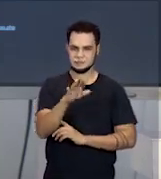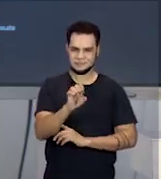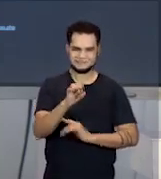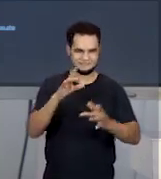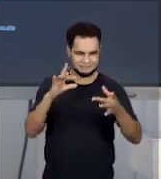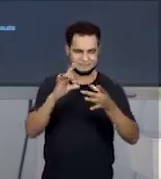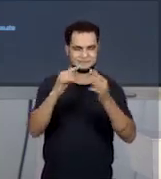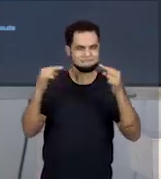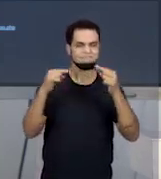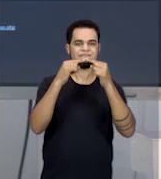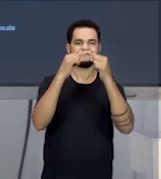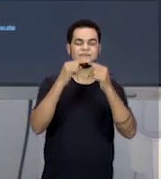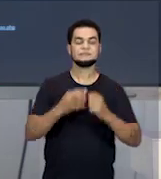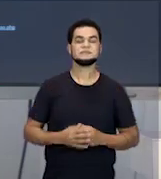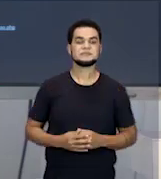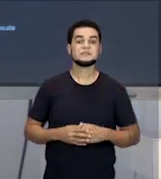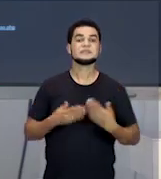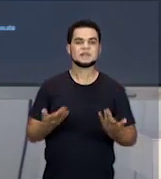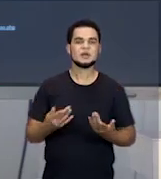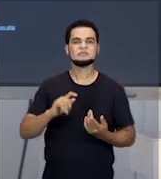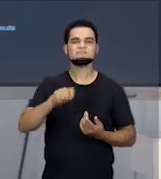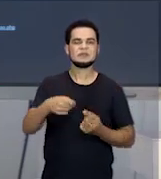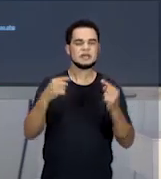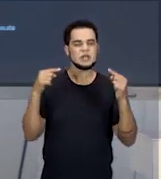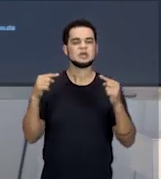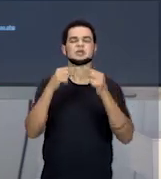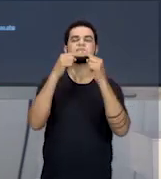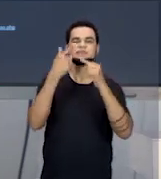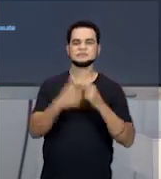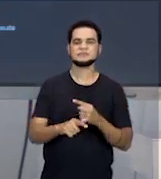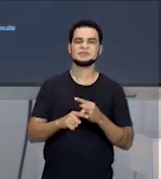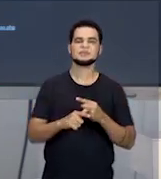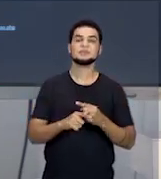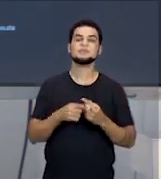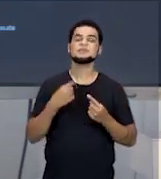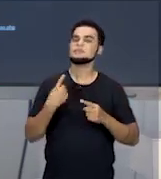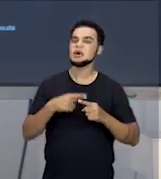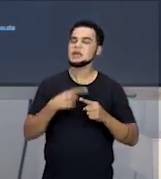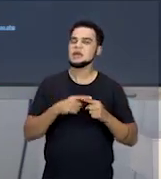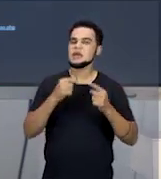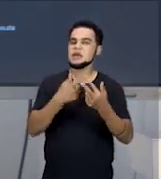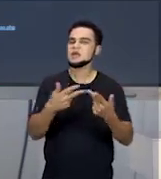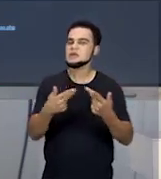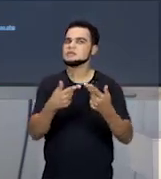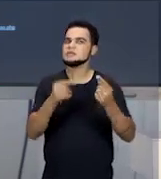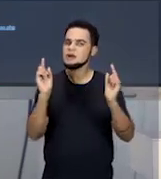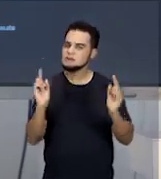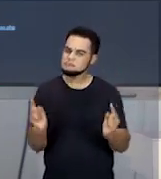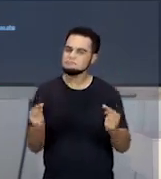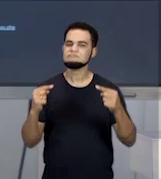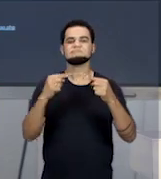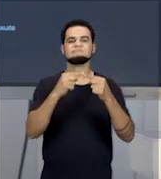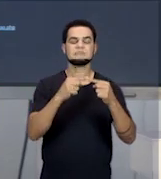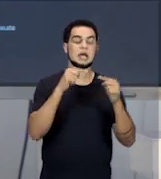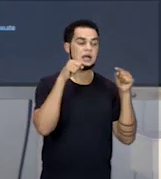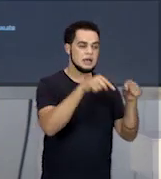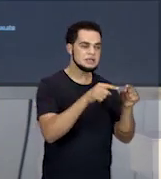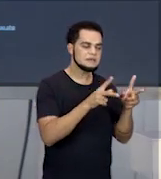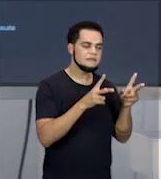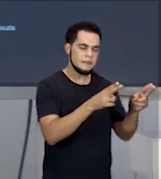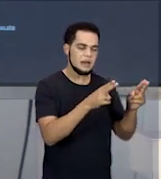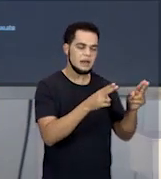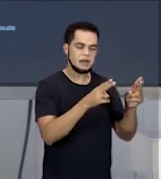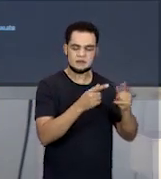quando a gente fala em recombinação e combinação, eu estou combinando. Esse DNA recombinante vai